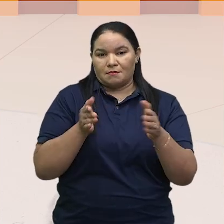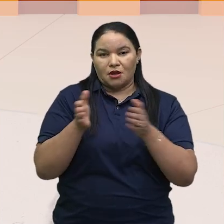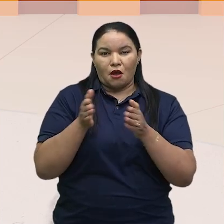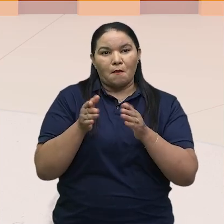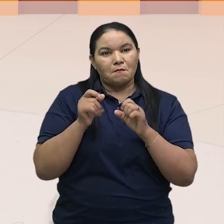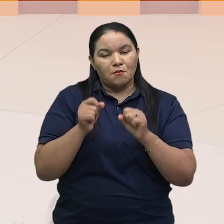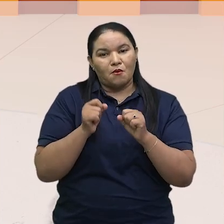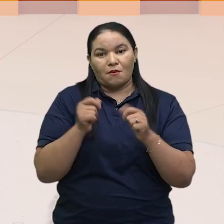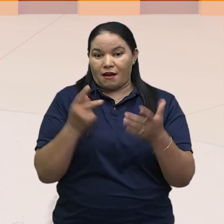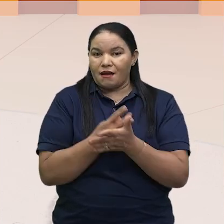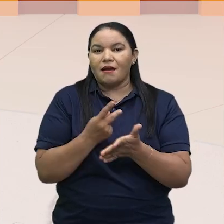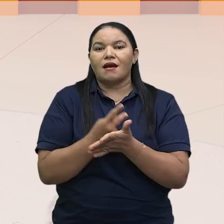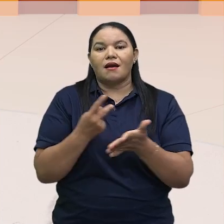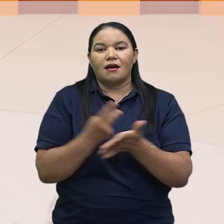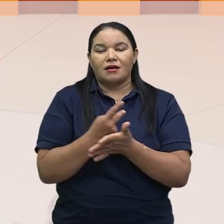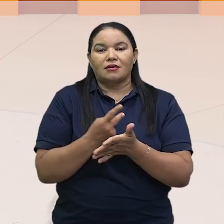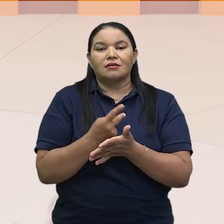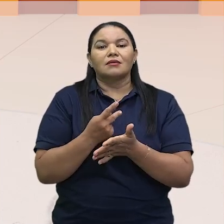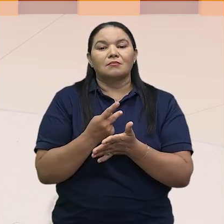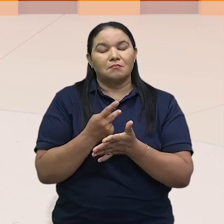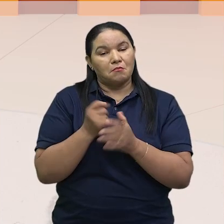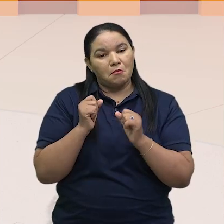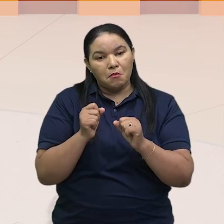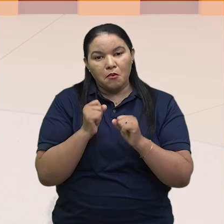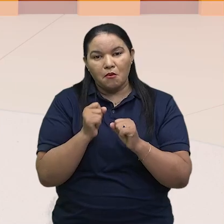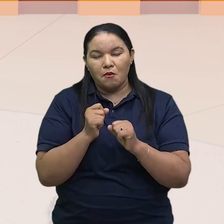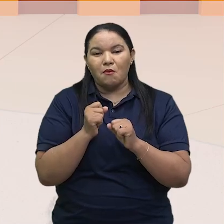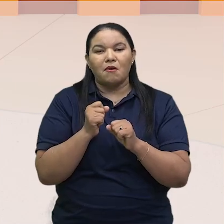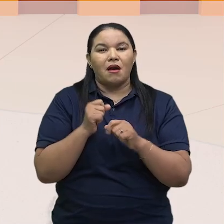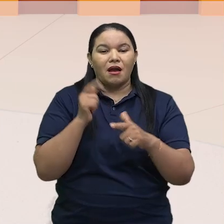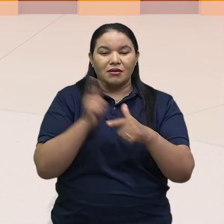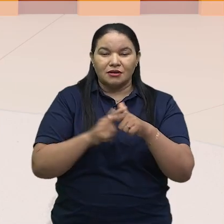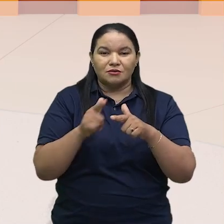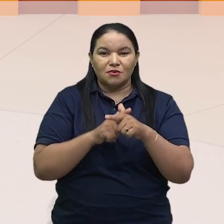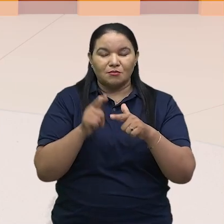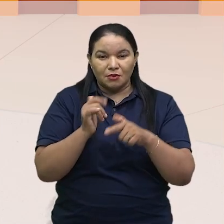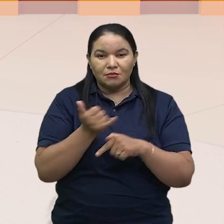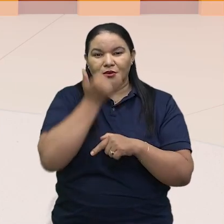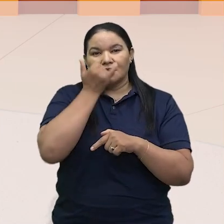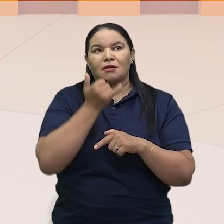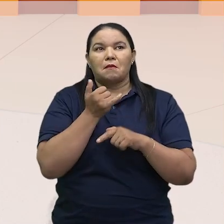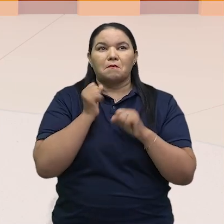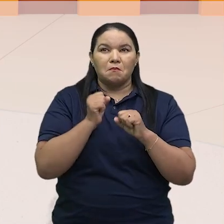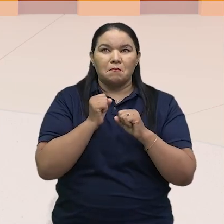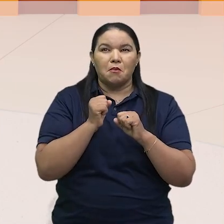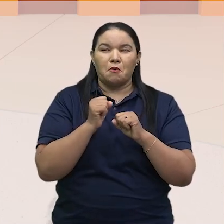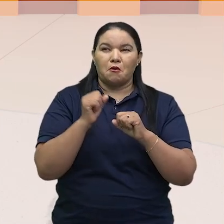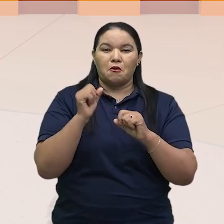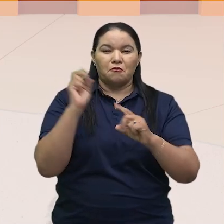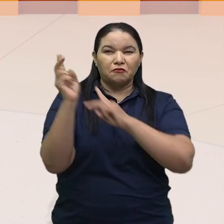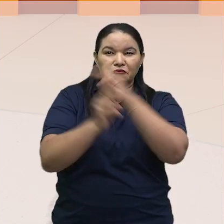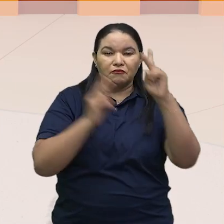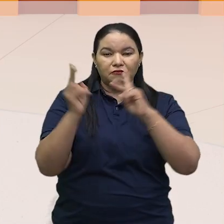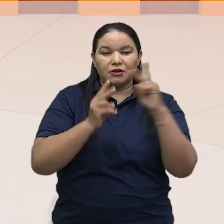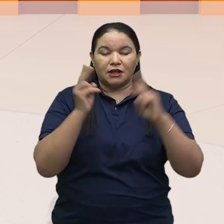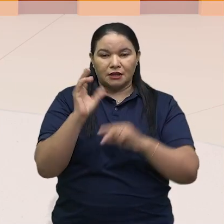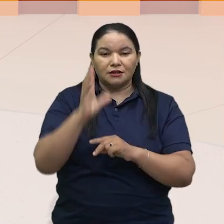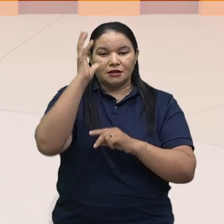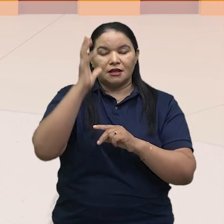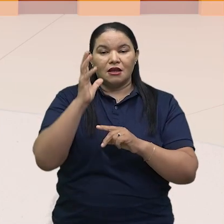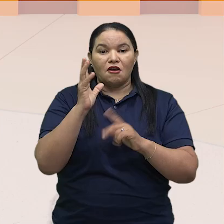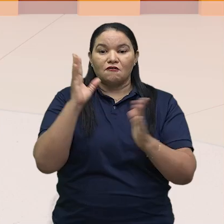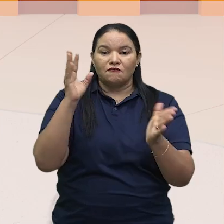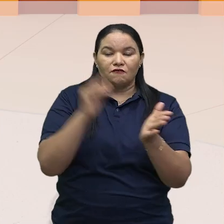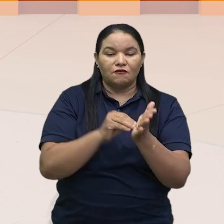poderiam dar errado, a possibilidade era grande. Então, os intempéries do tempo poderiam afetar essa navegação, a falta